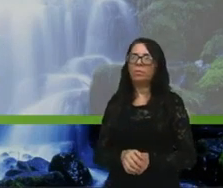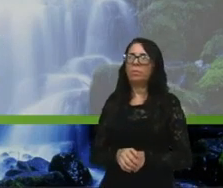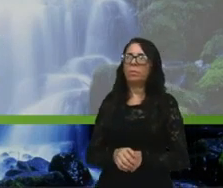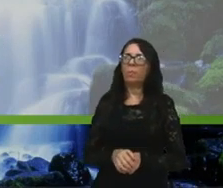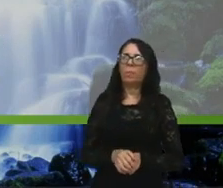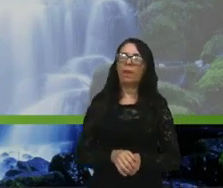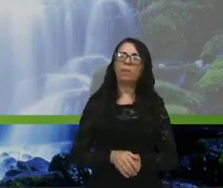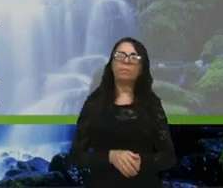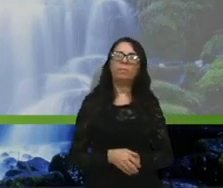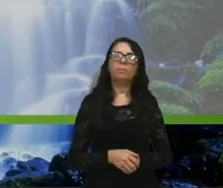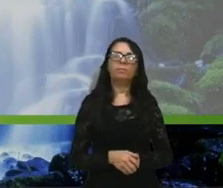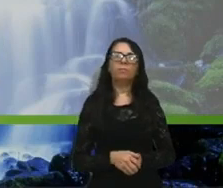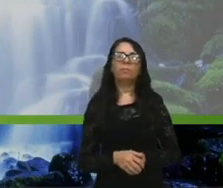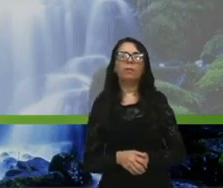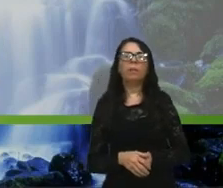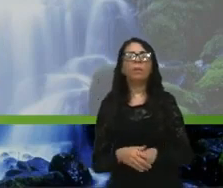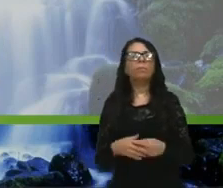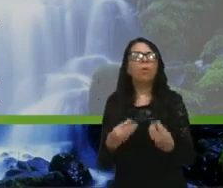Como é assim?